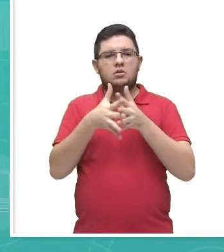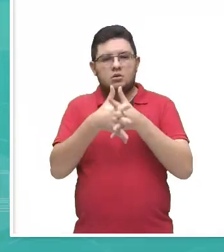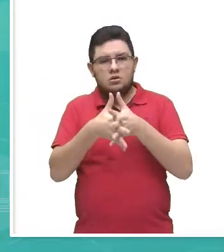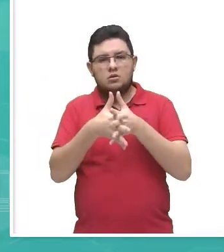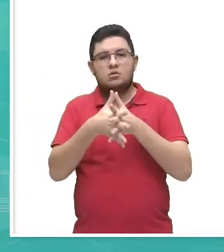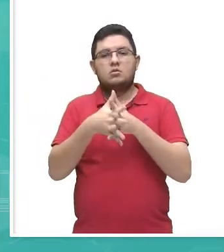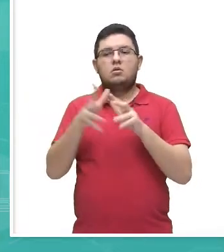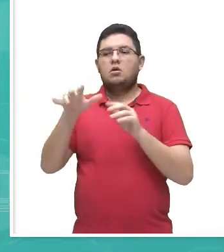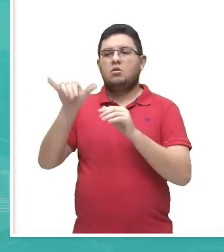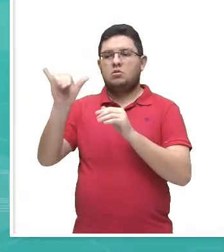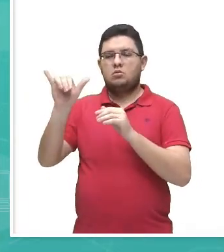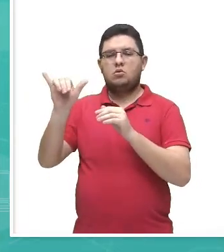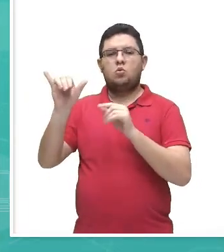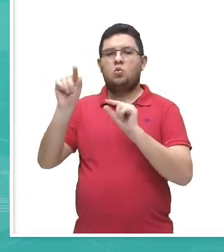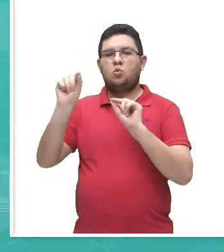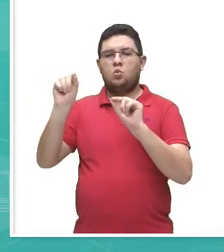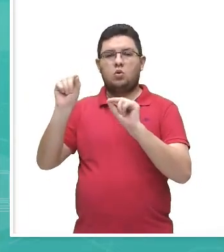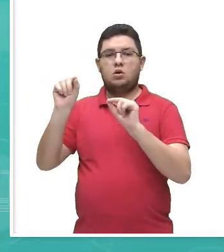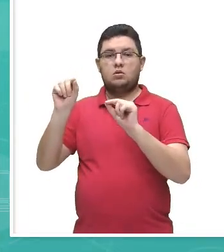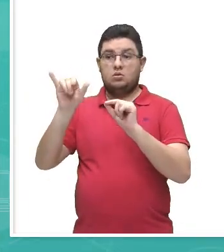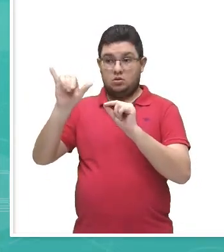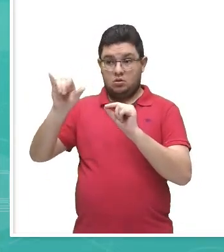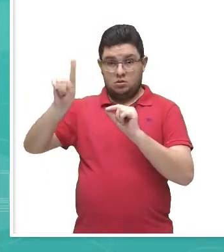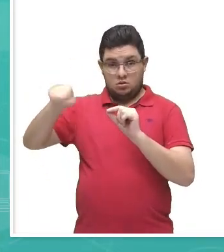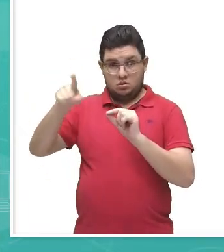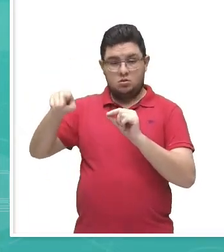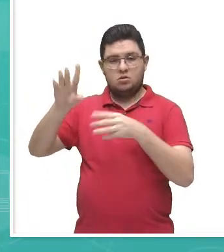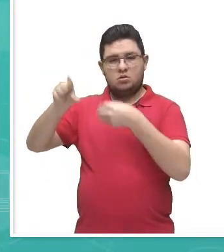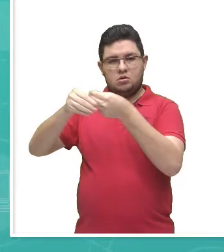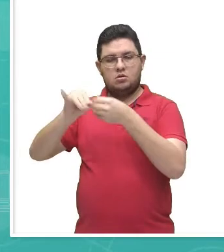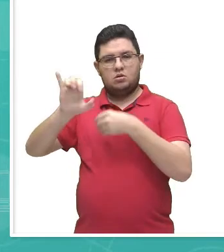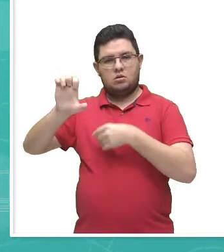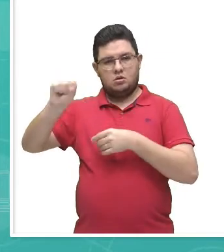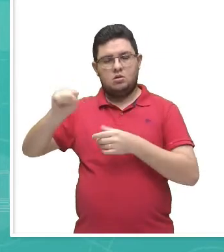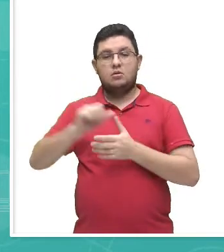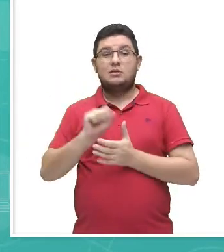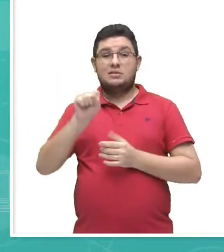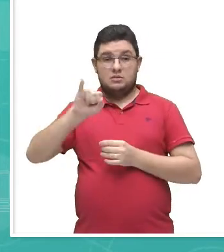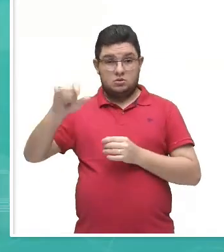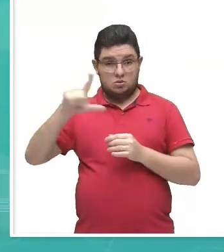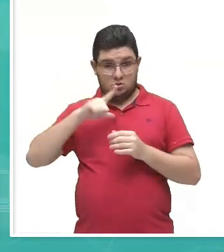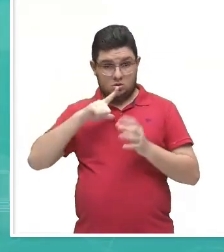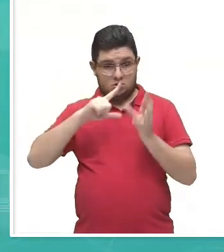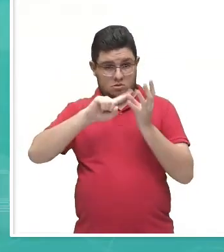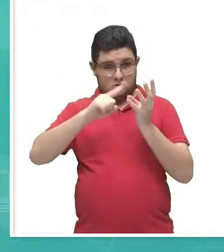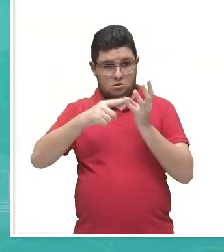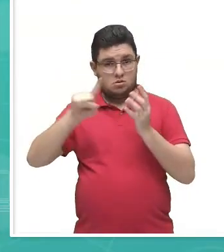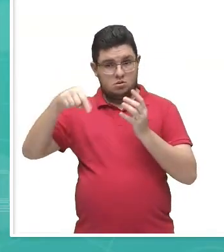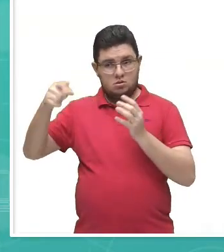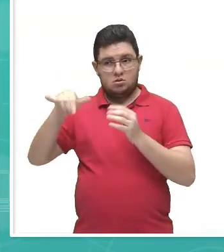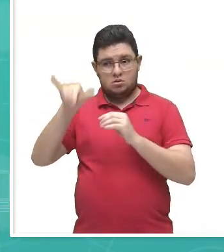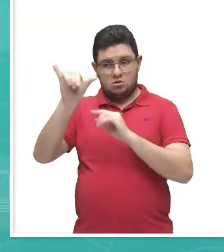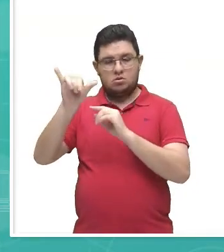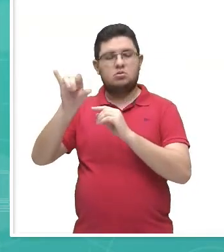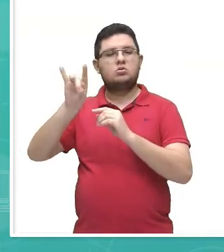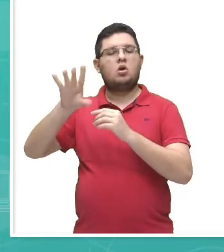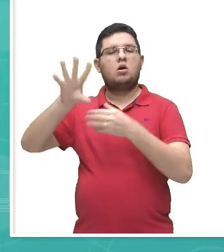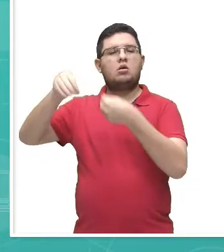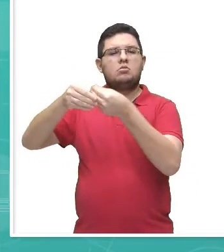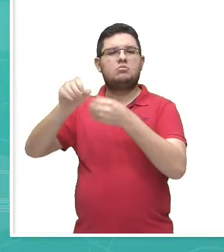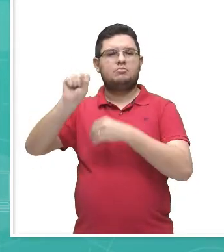tem terminação em vogal Y, eu só acrescento S, tá certo? Essa é a regrinha. Vamos agora para a nossa terceira